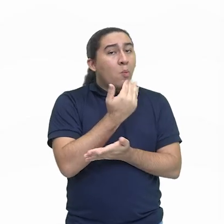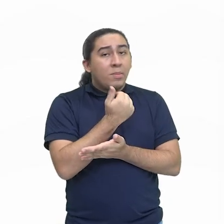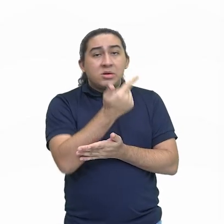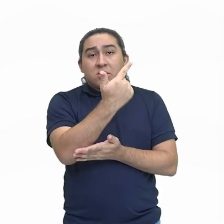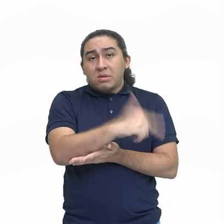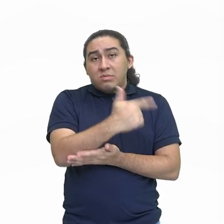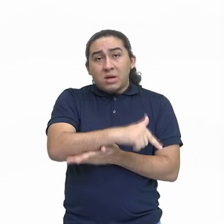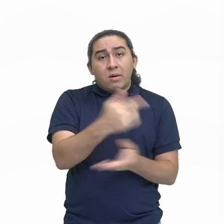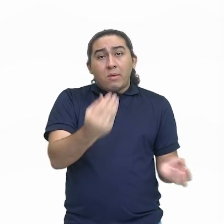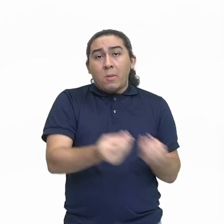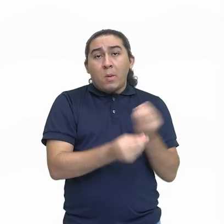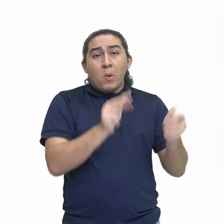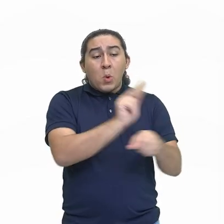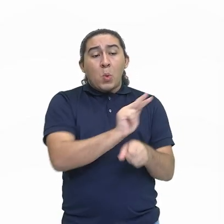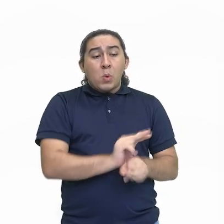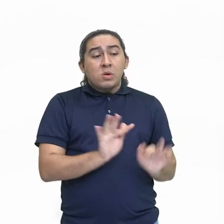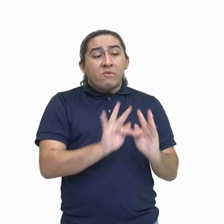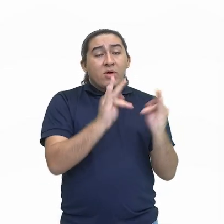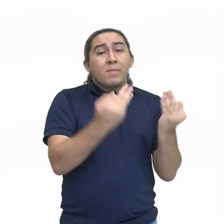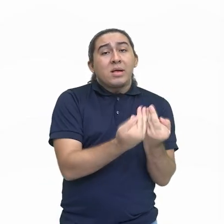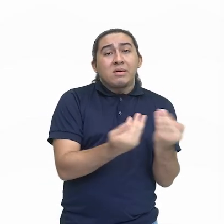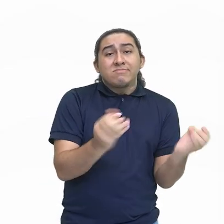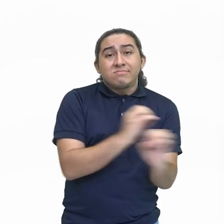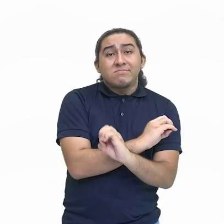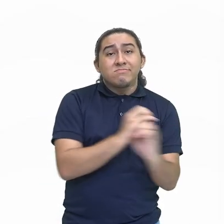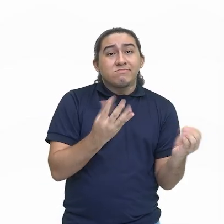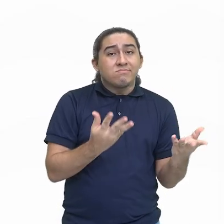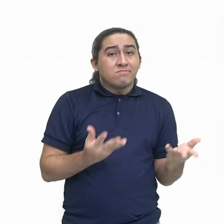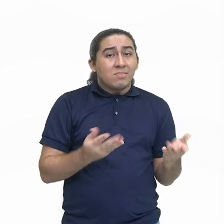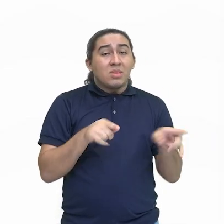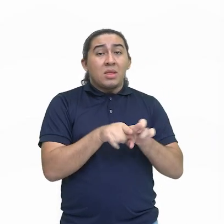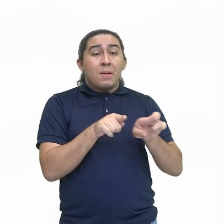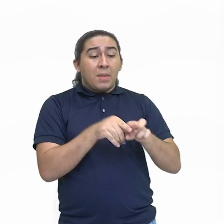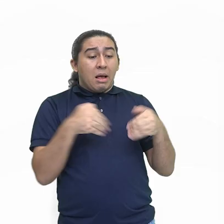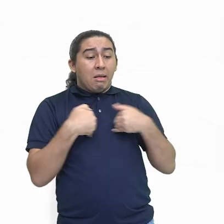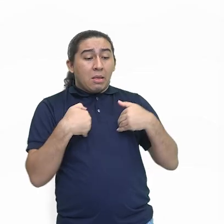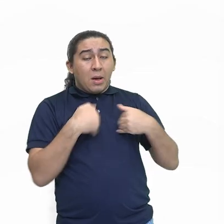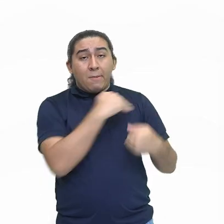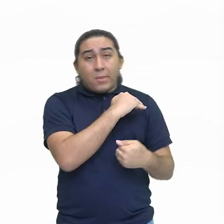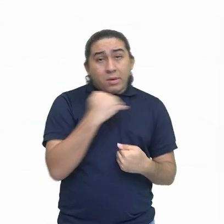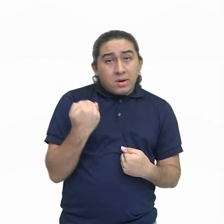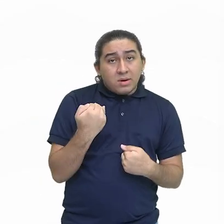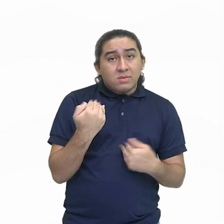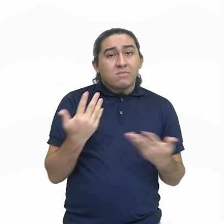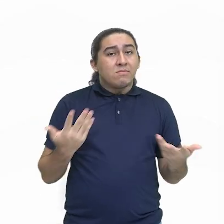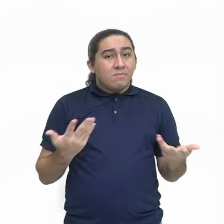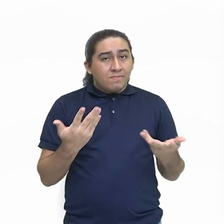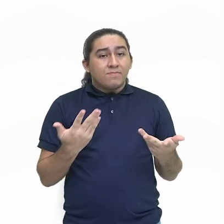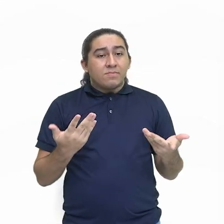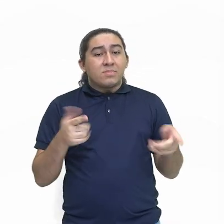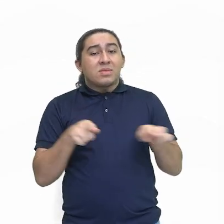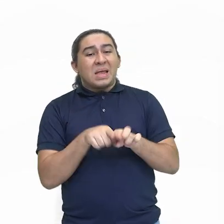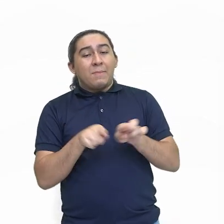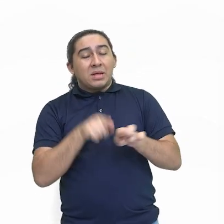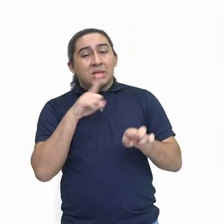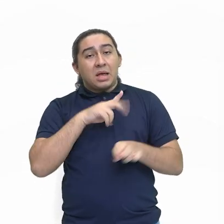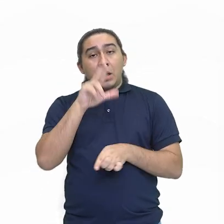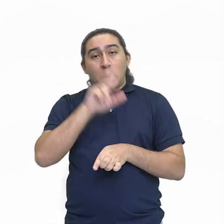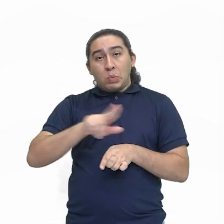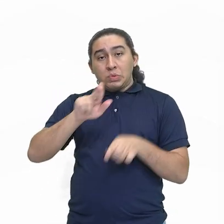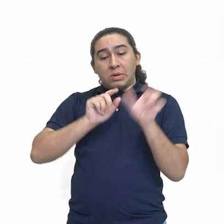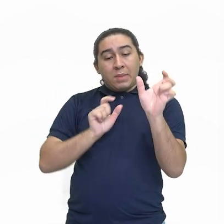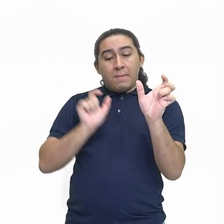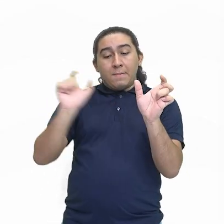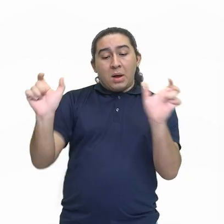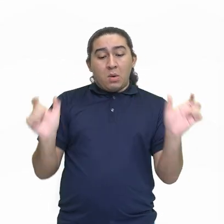para os seus filhos, né? Também para os animais. Então, houve esse jogo de palavras,